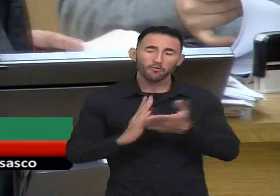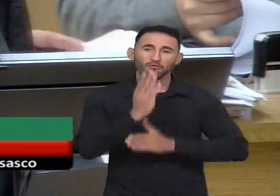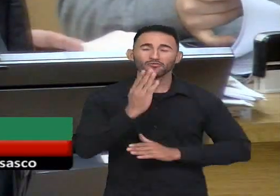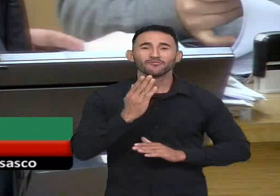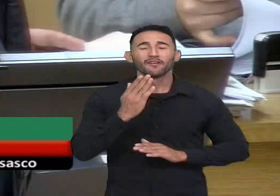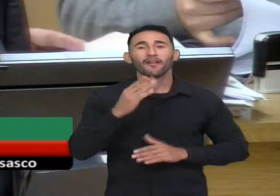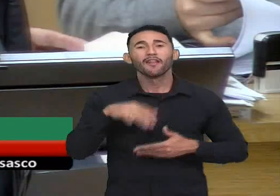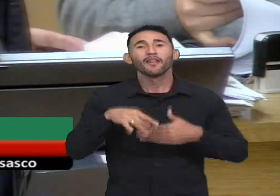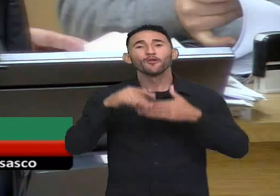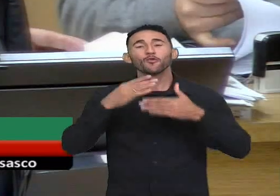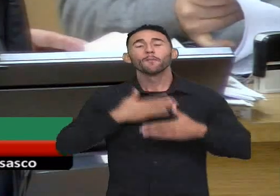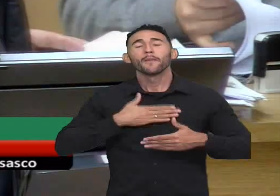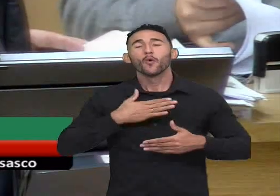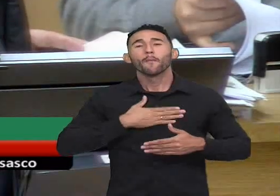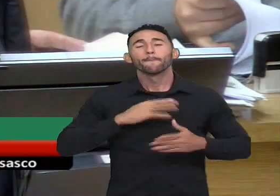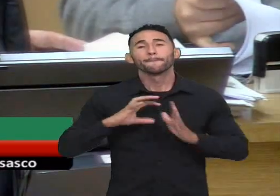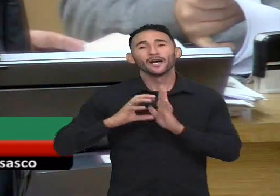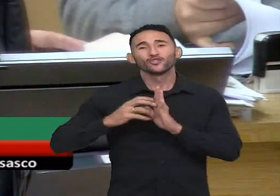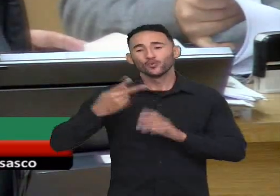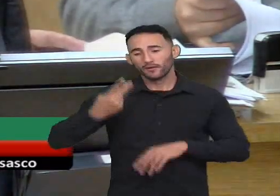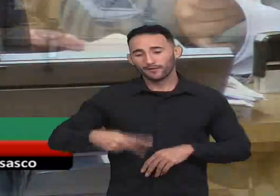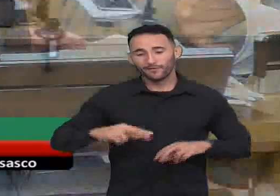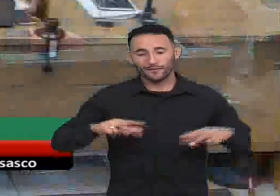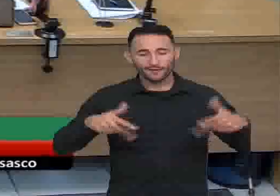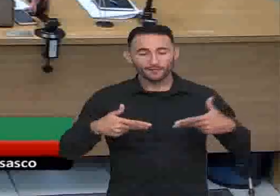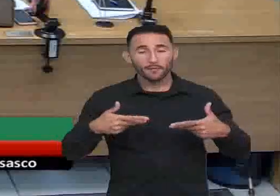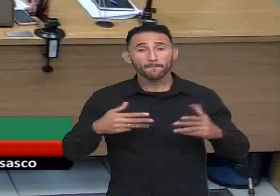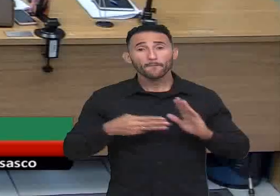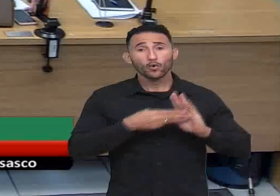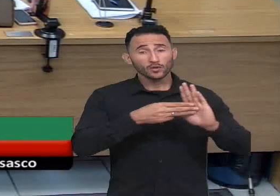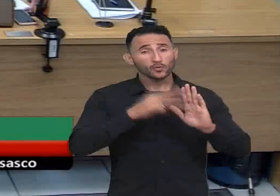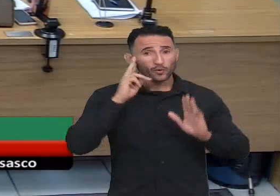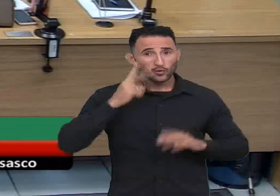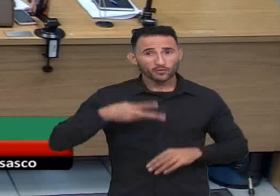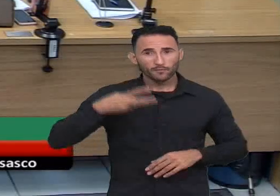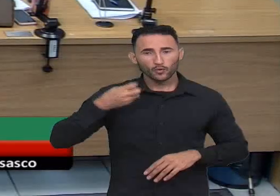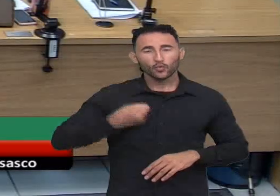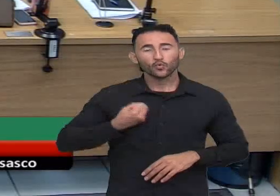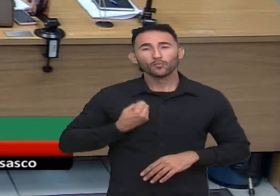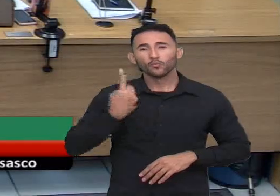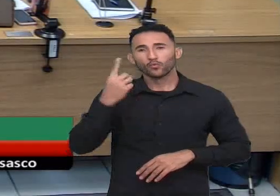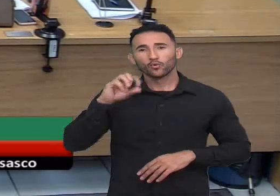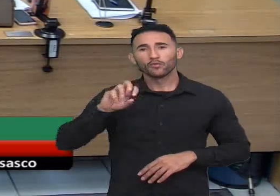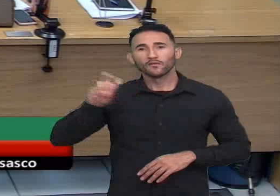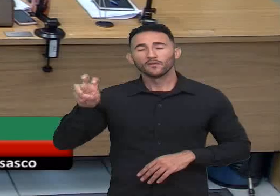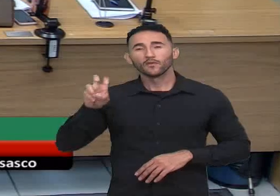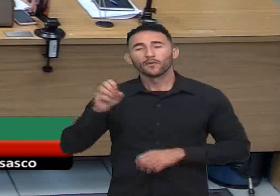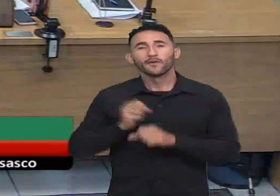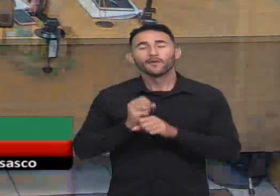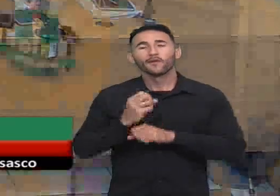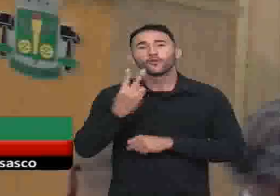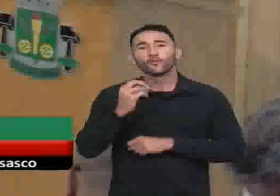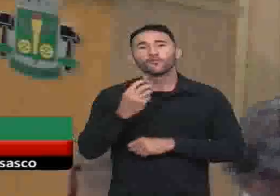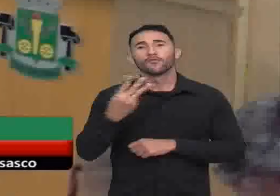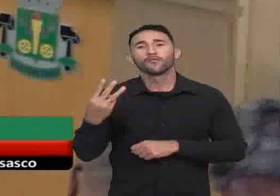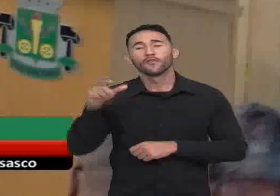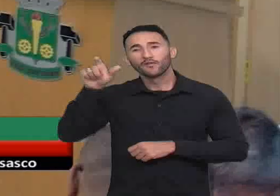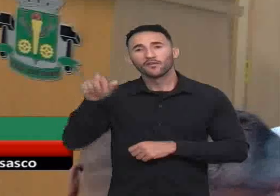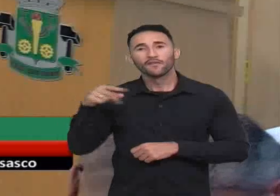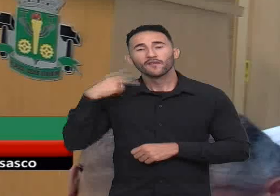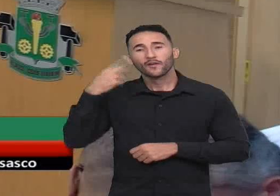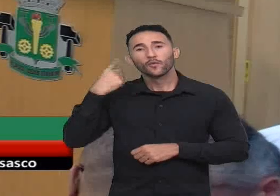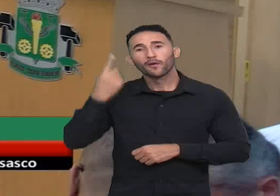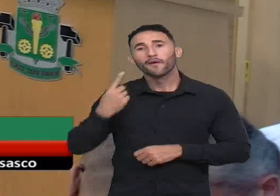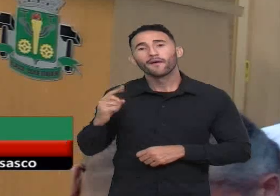casa. Moção de reconhecimento número 195 de 2023, da nobre vereadora Elza